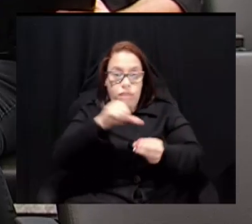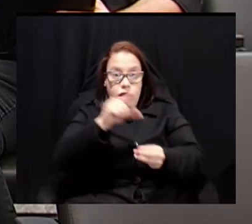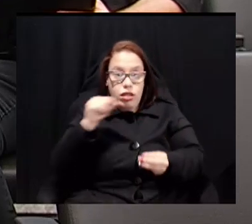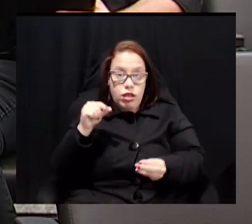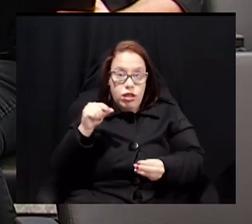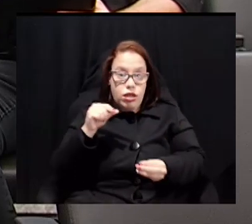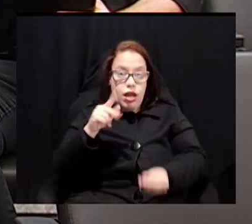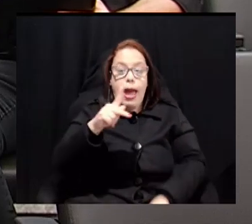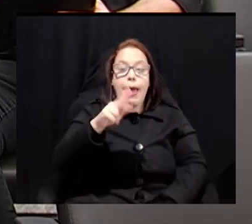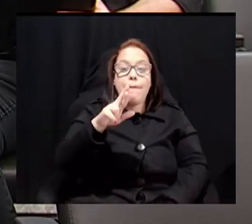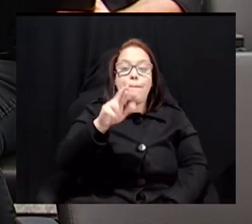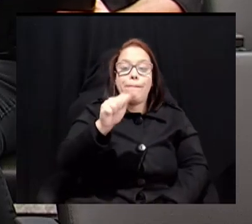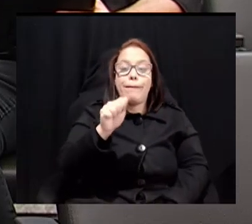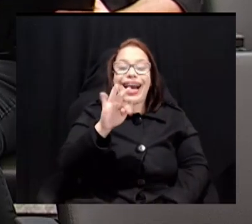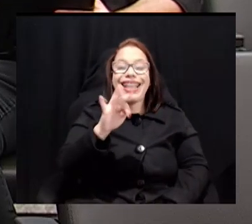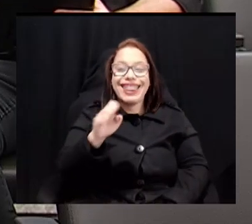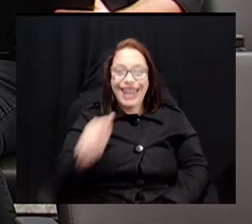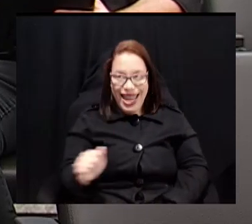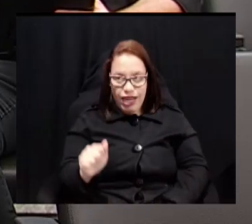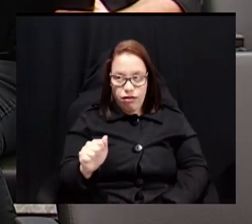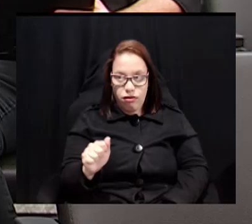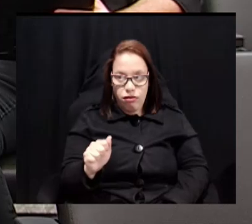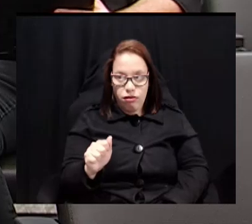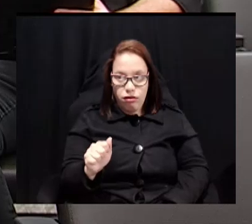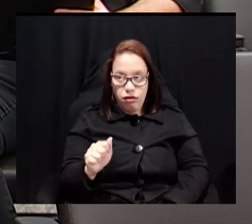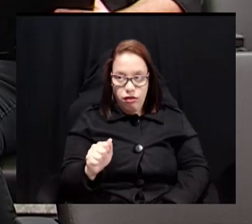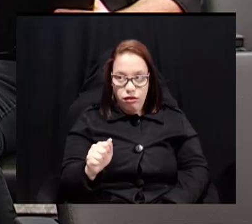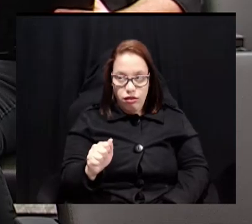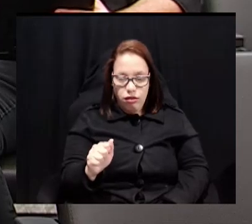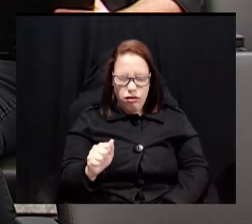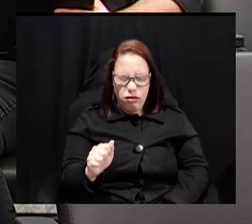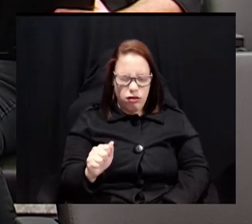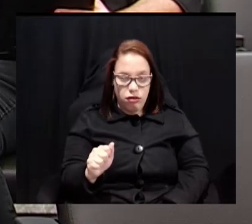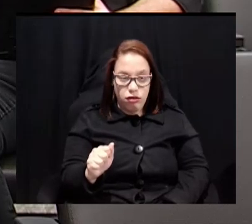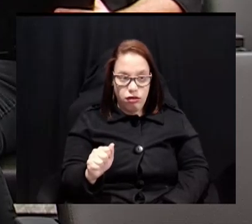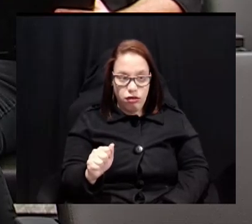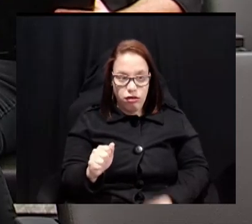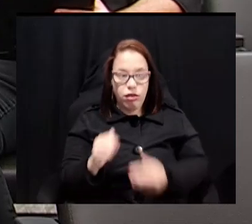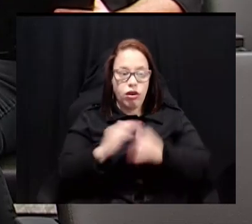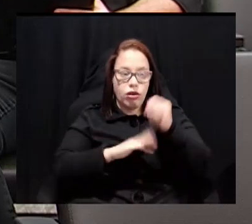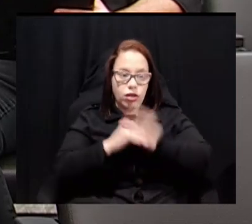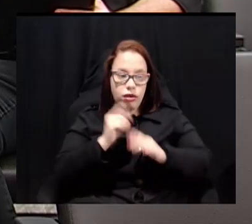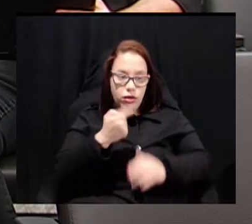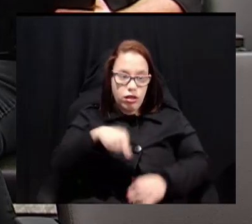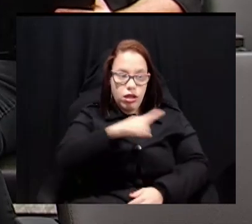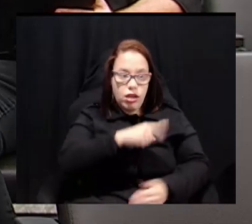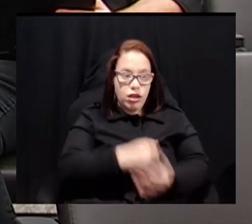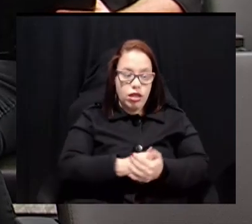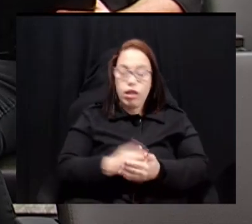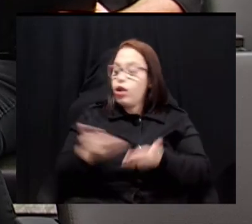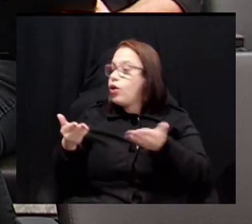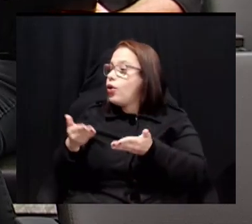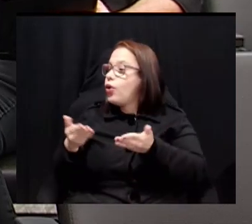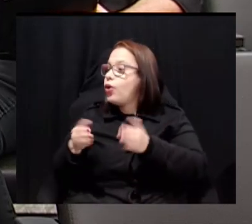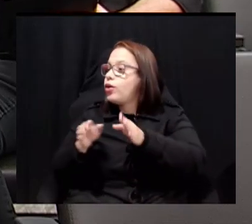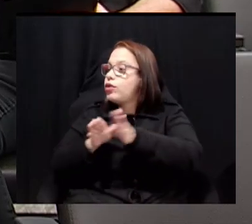Prateia, elas são encaminhadas depois para dar continuidade ao tratamento delas. Agora vamos para as indicações. O senhor